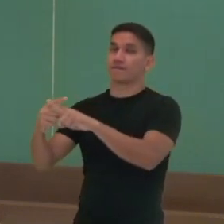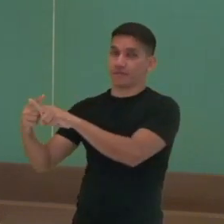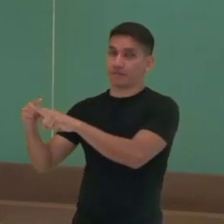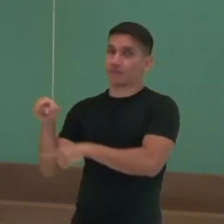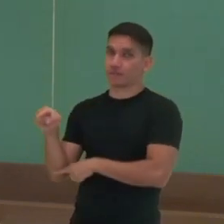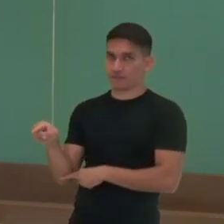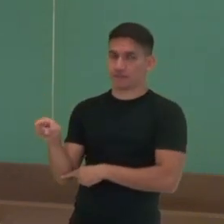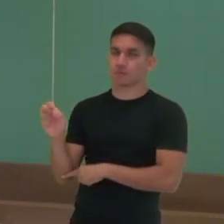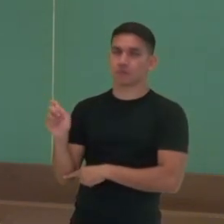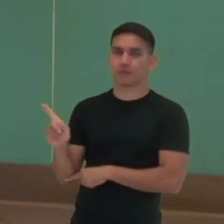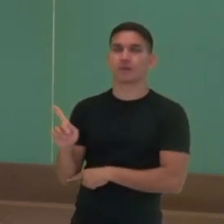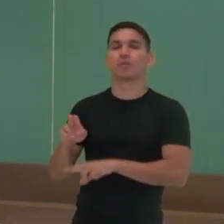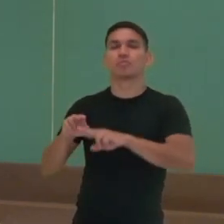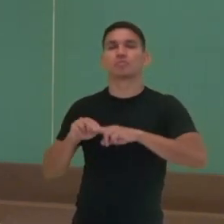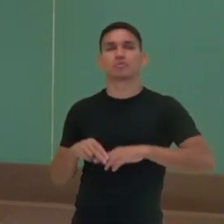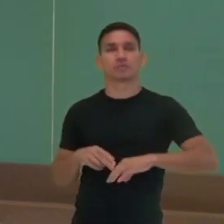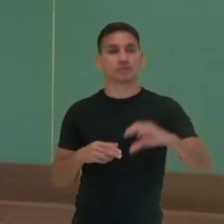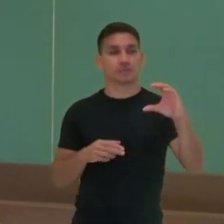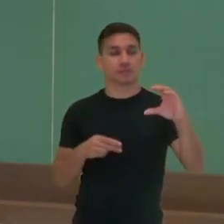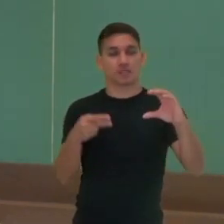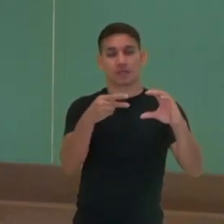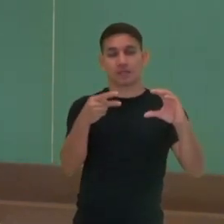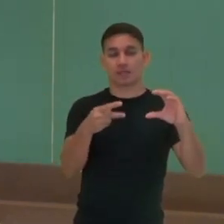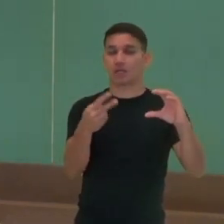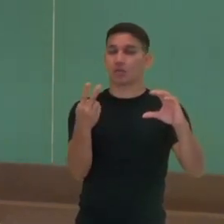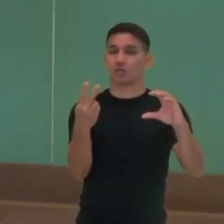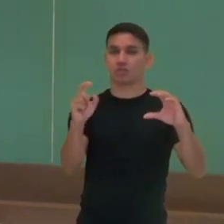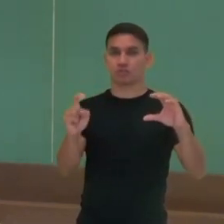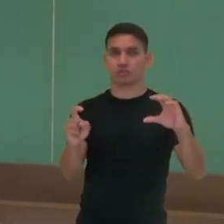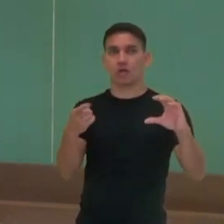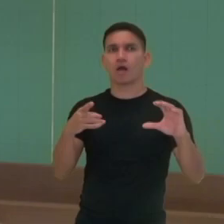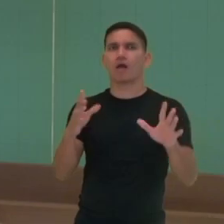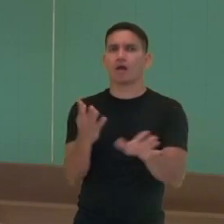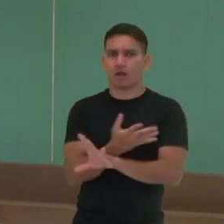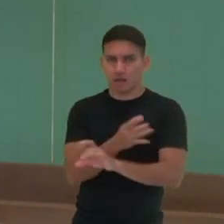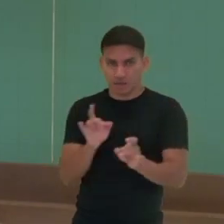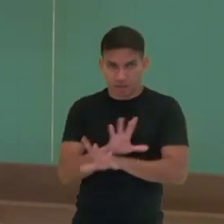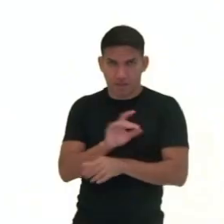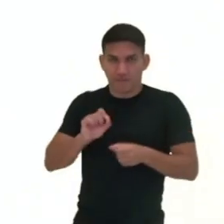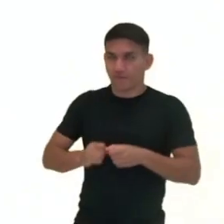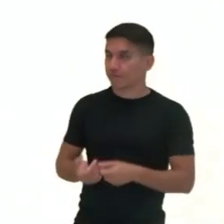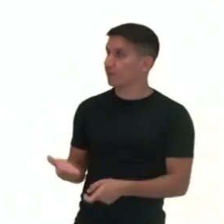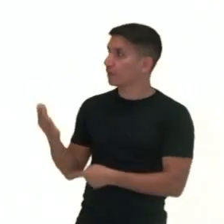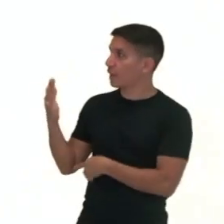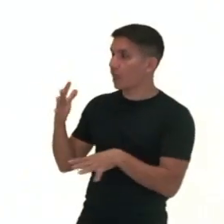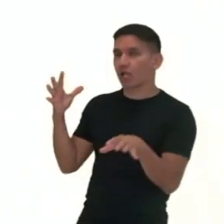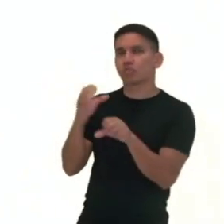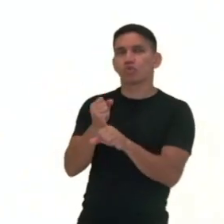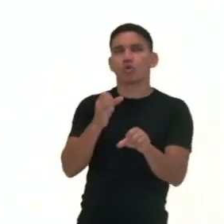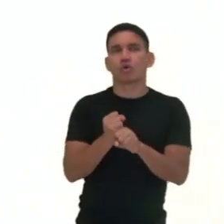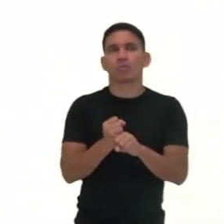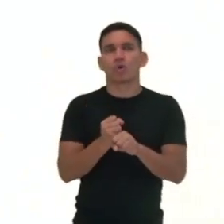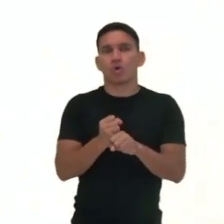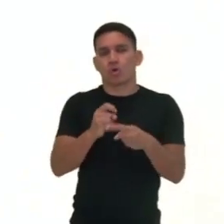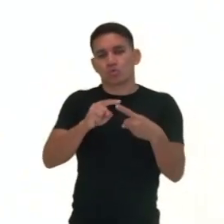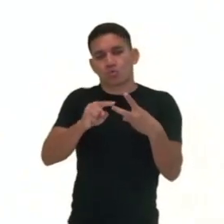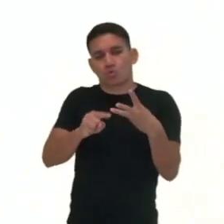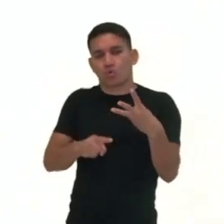igualdade, multiplicando. Feito isso, então, eu sei que a soma desses 3 números